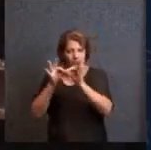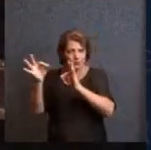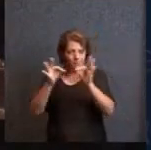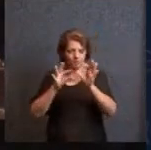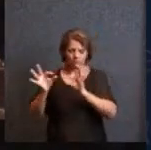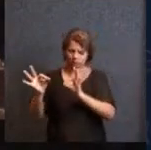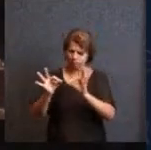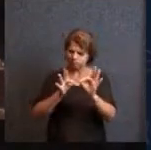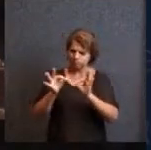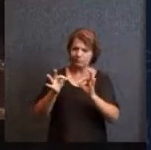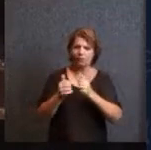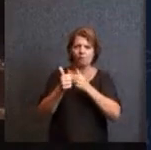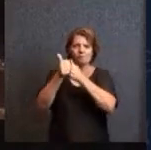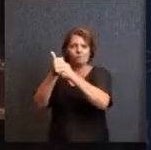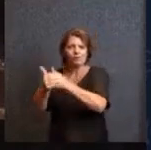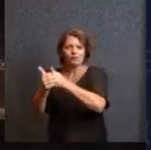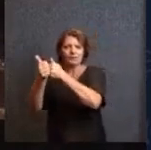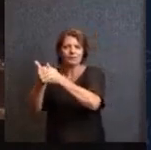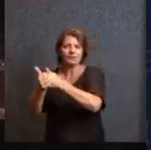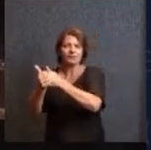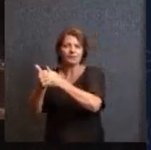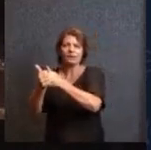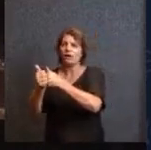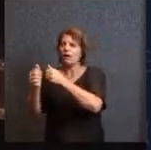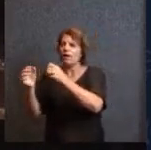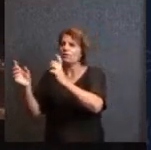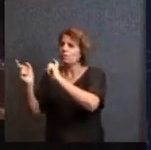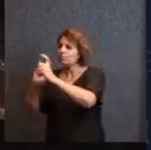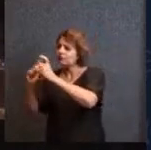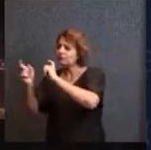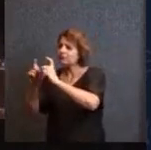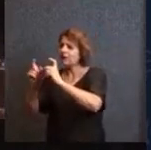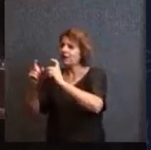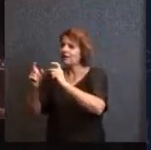acompanhamento, chega-se à escola para